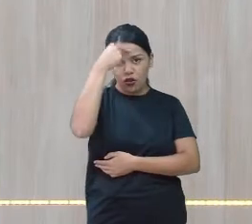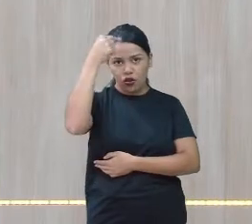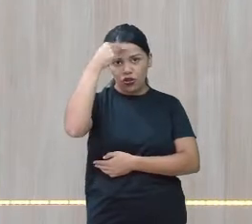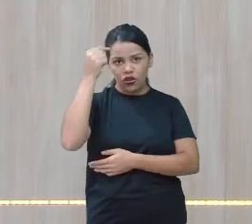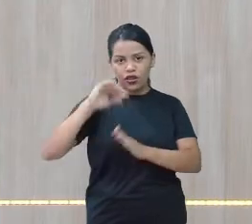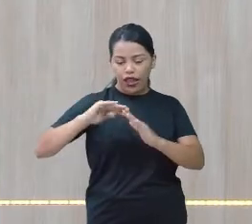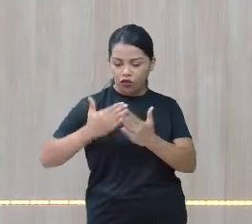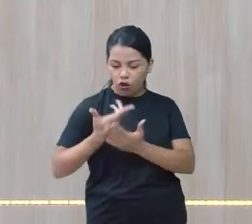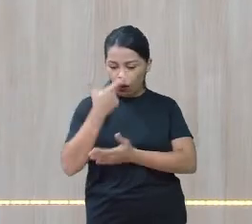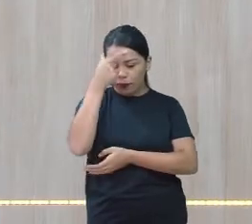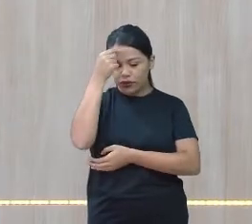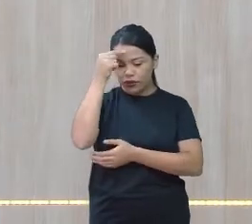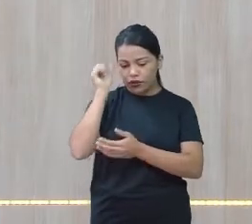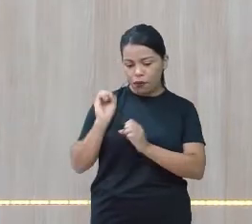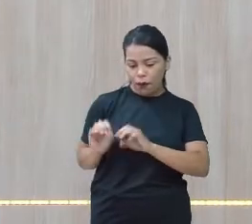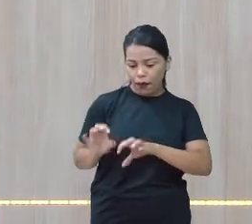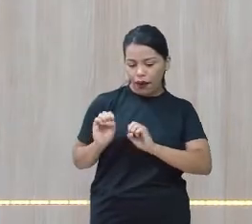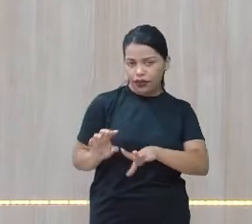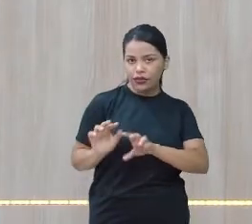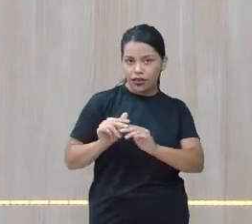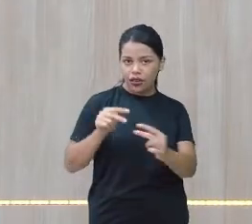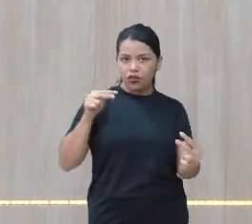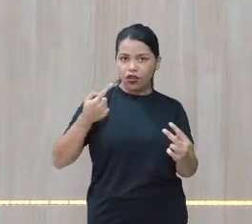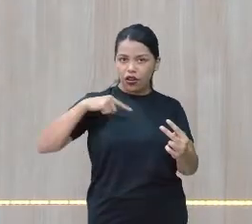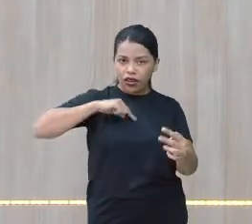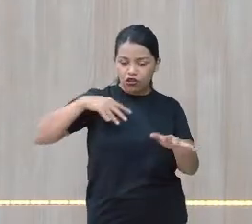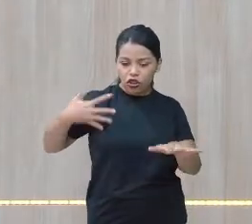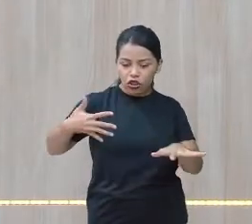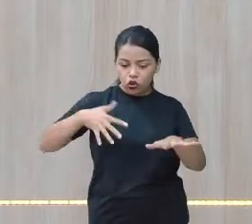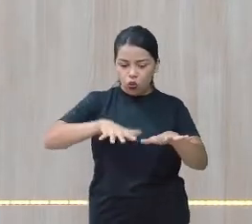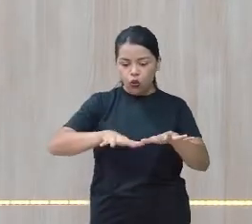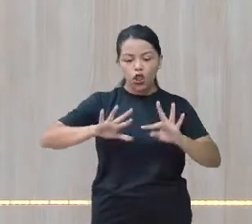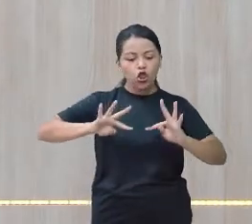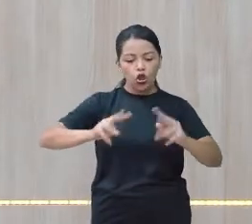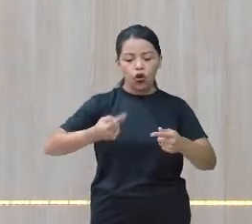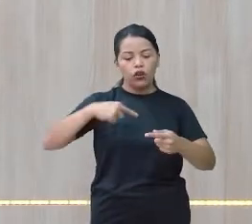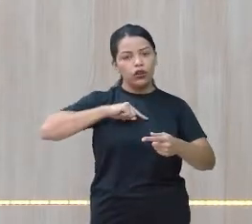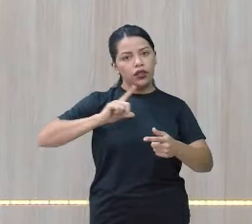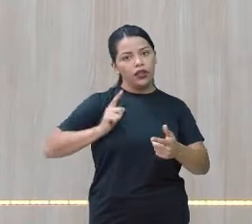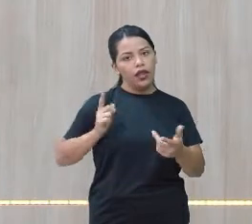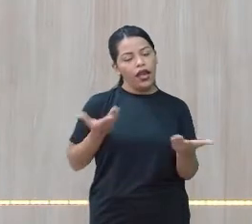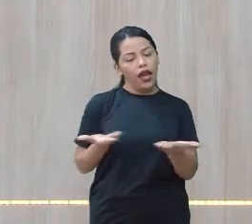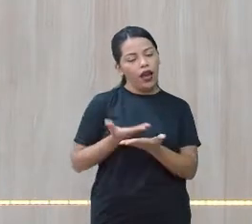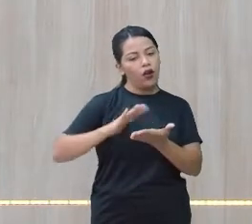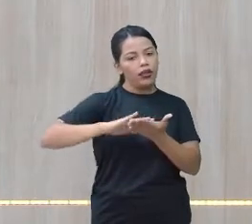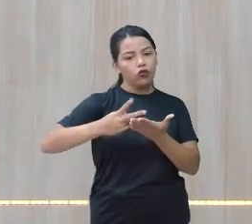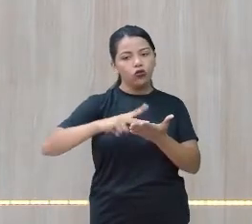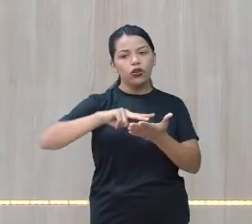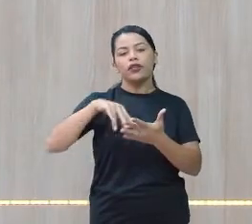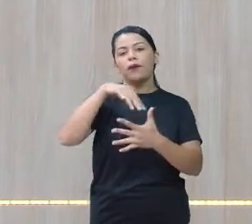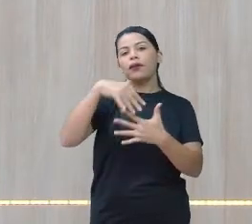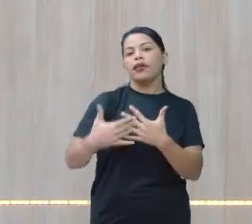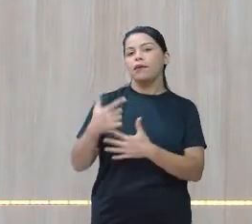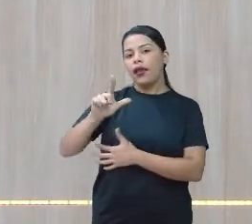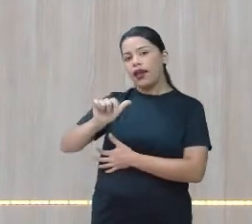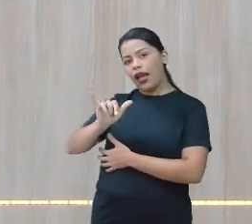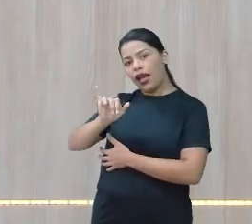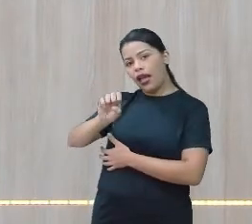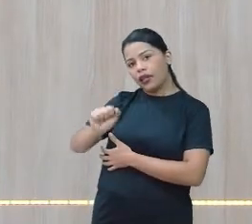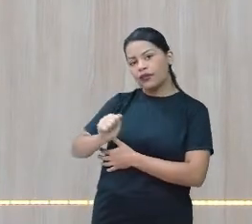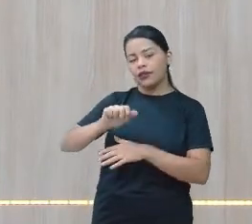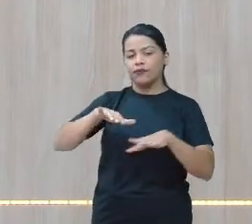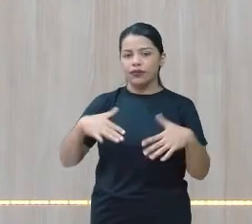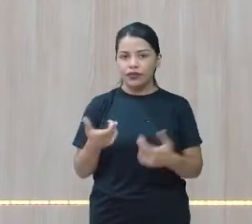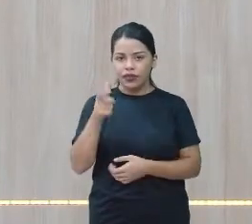tem, é a questão aí de integrar todos. Nós contamos com Laisa aí, nesse momento aí da intérprete de Libra.